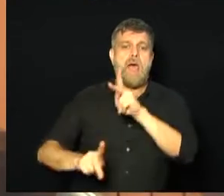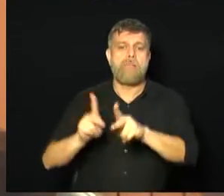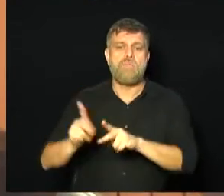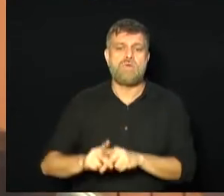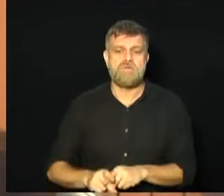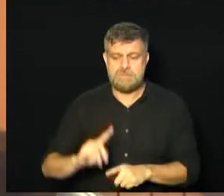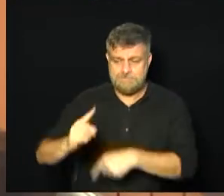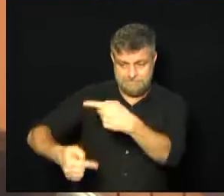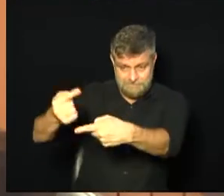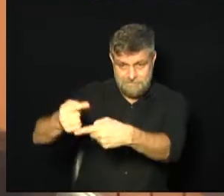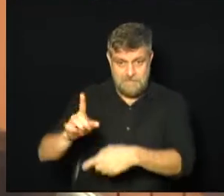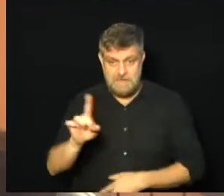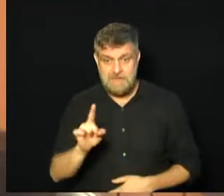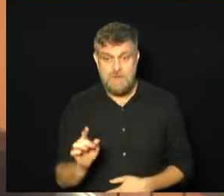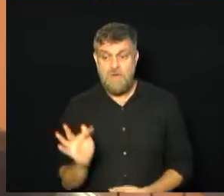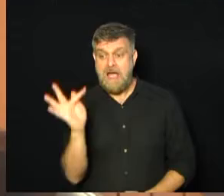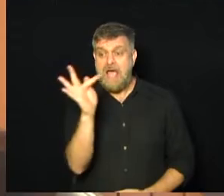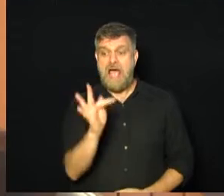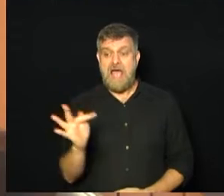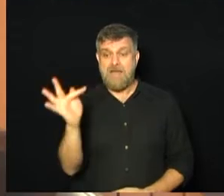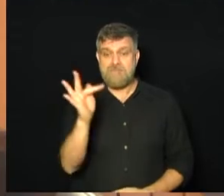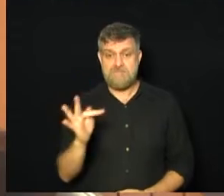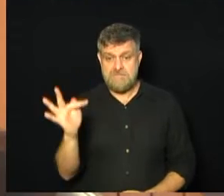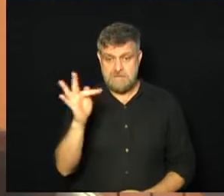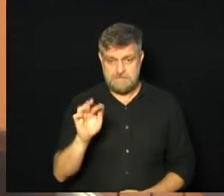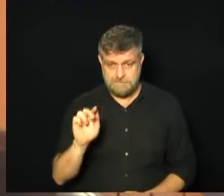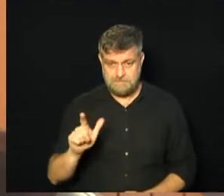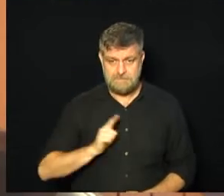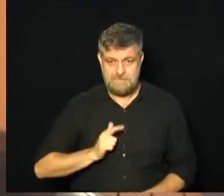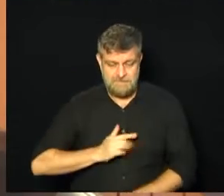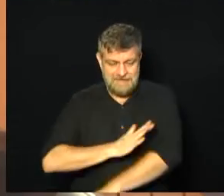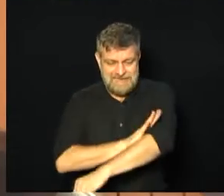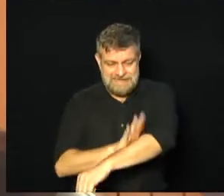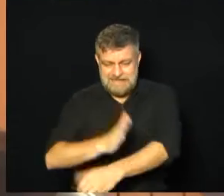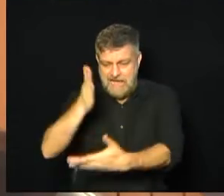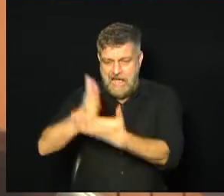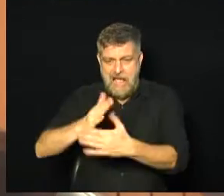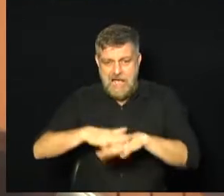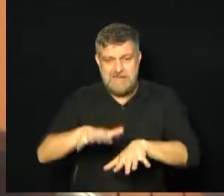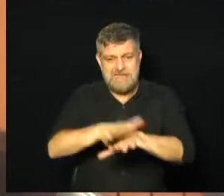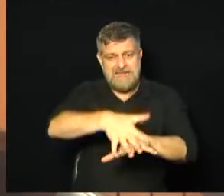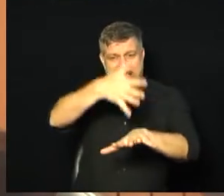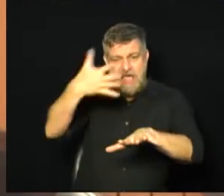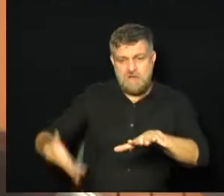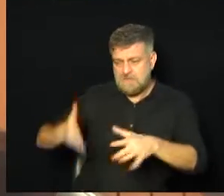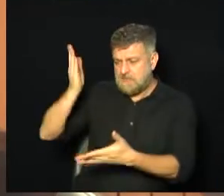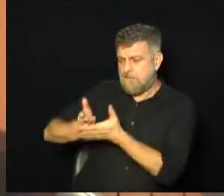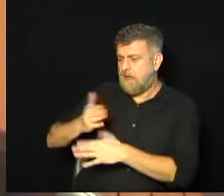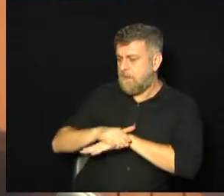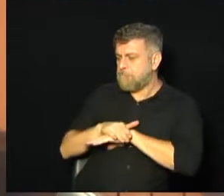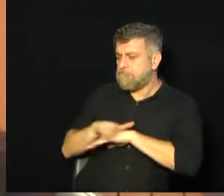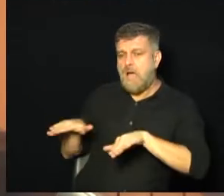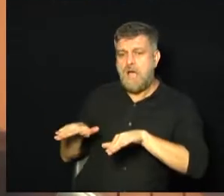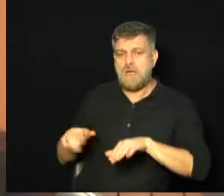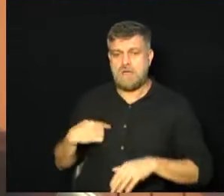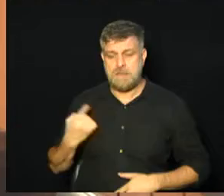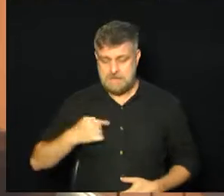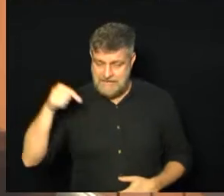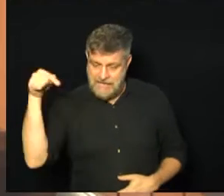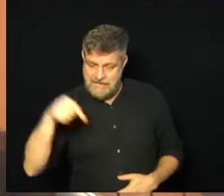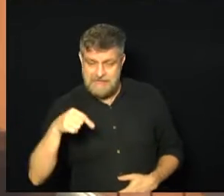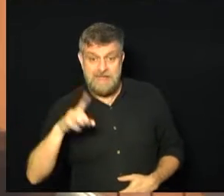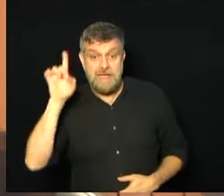com isso, é a universidade que deixa de ser racista e excludente. E aqui, eu acho que é um